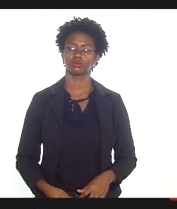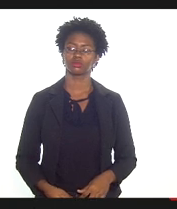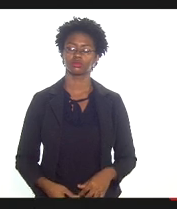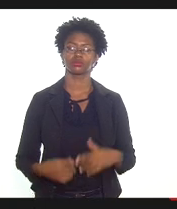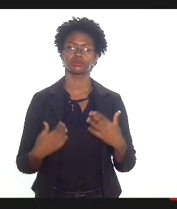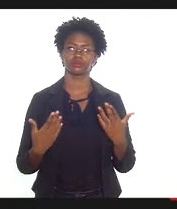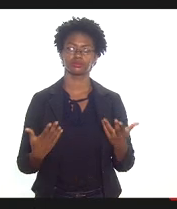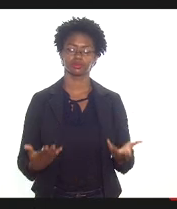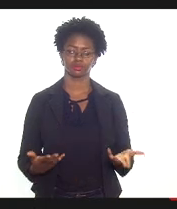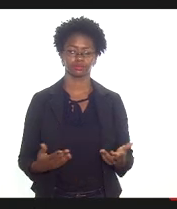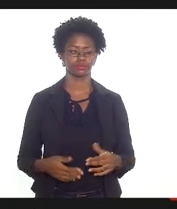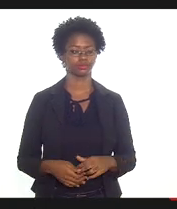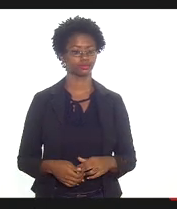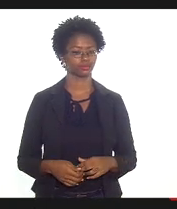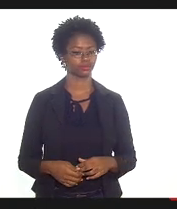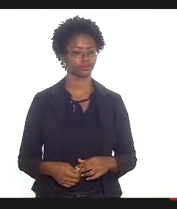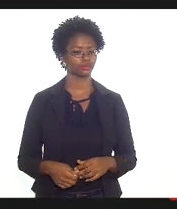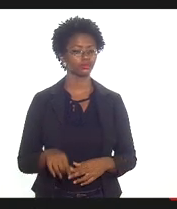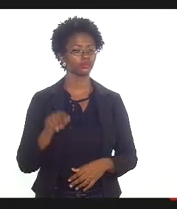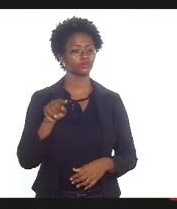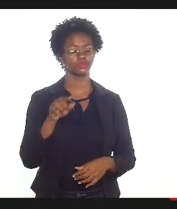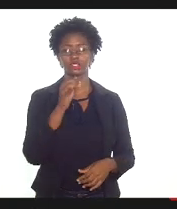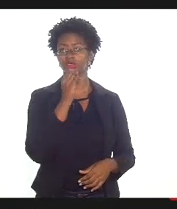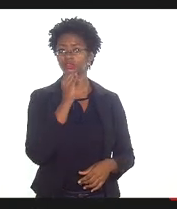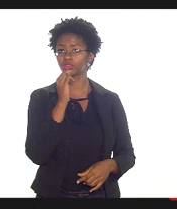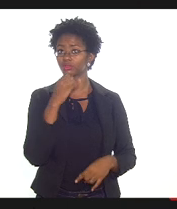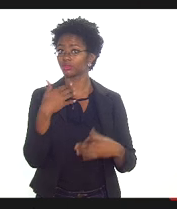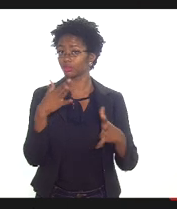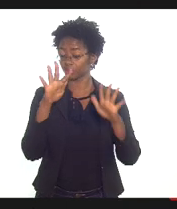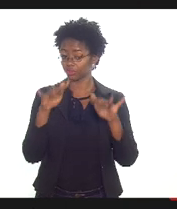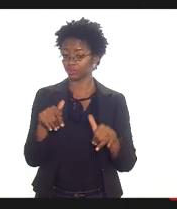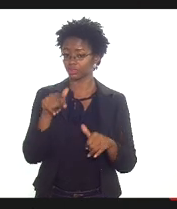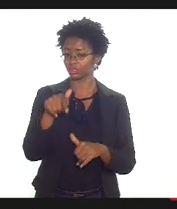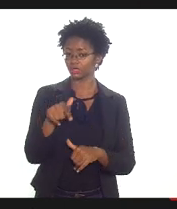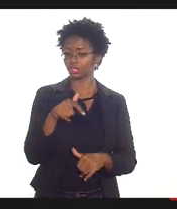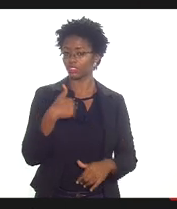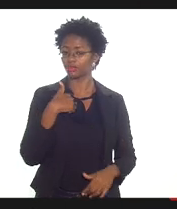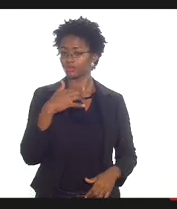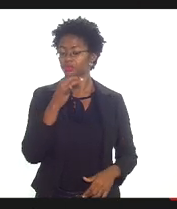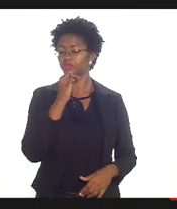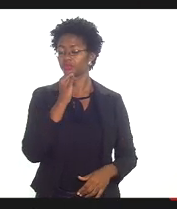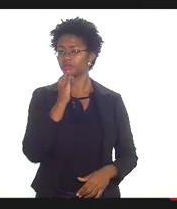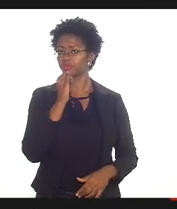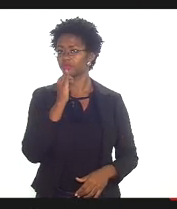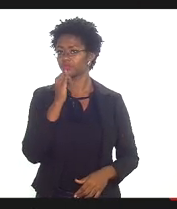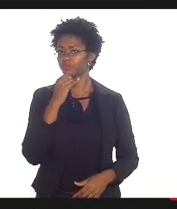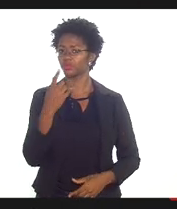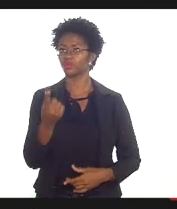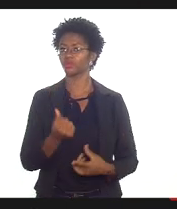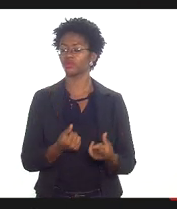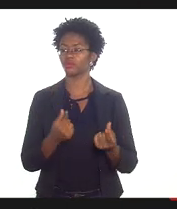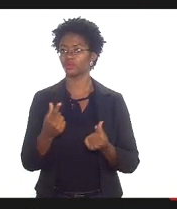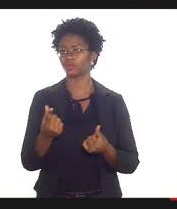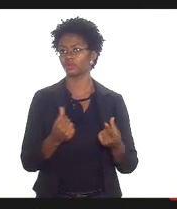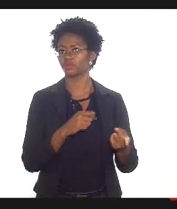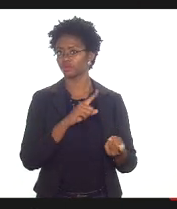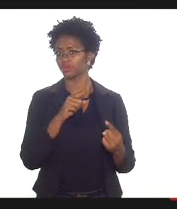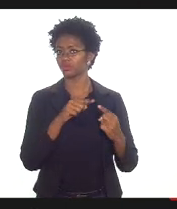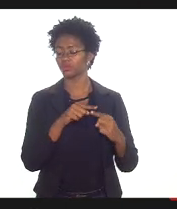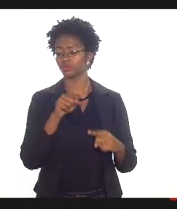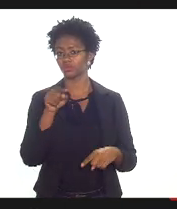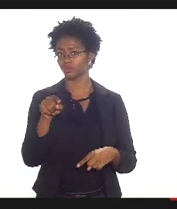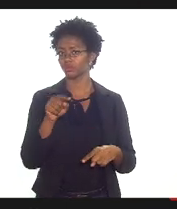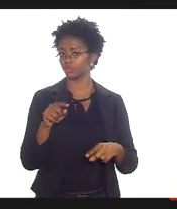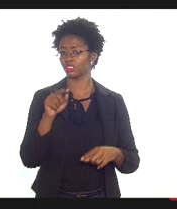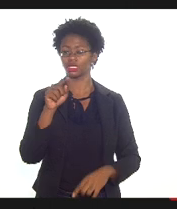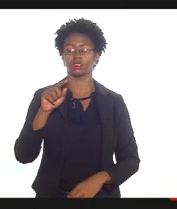Bom, aqui tem exemplos, né? Então, para finalizar, eu vou dar um exemplo de um custo conforme está na mídia,